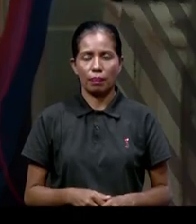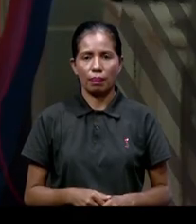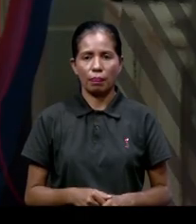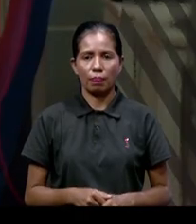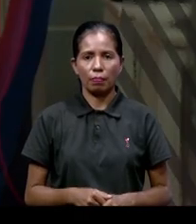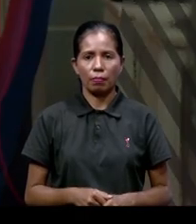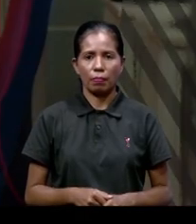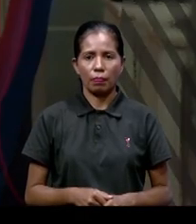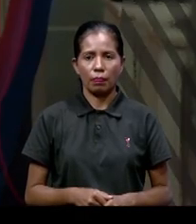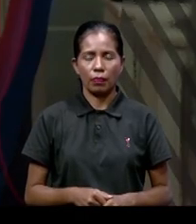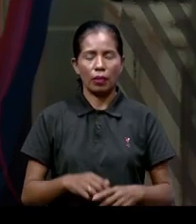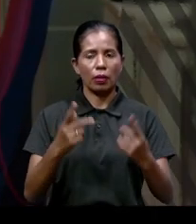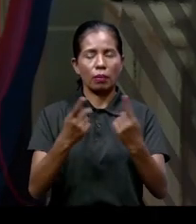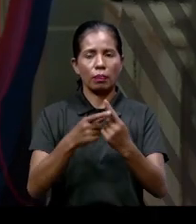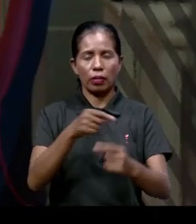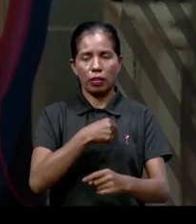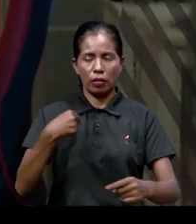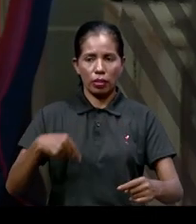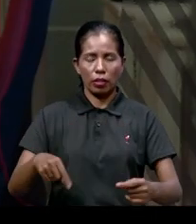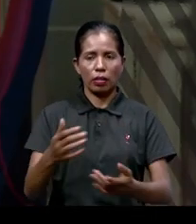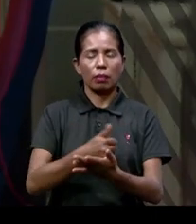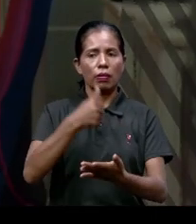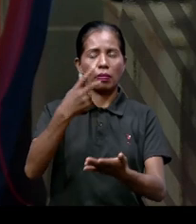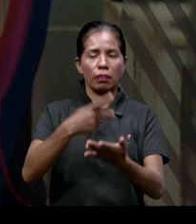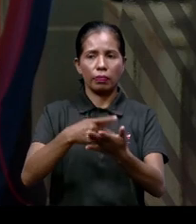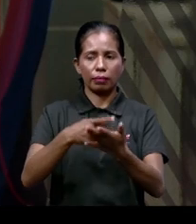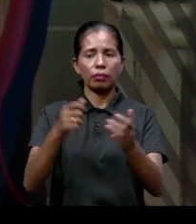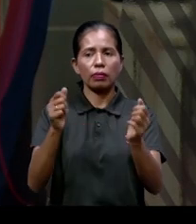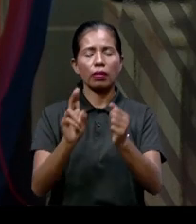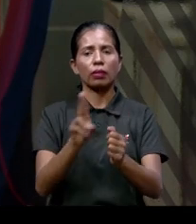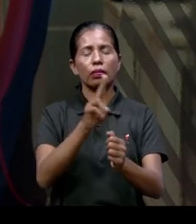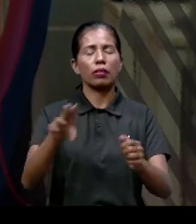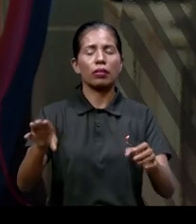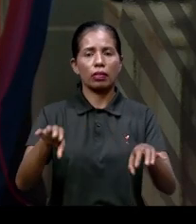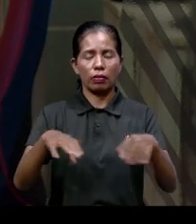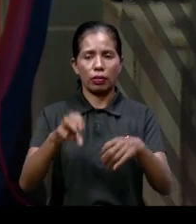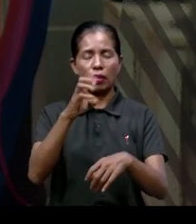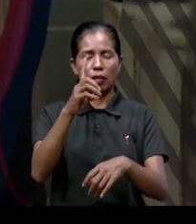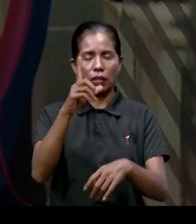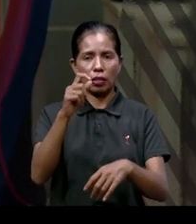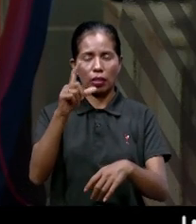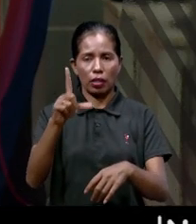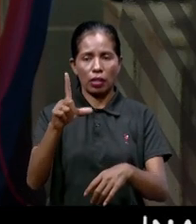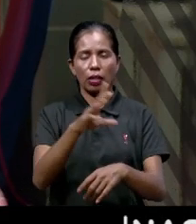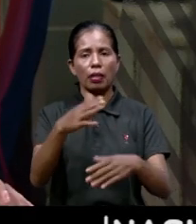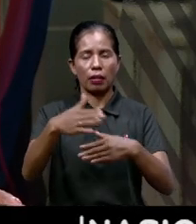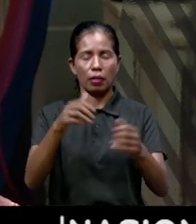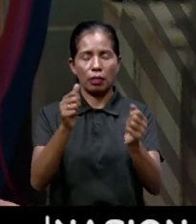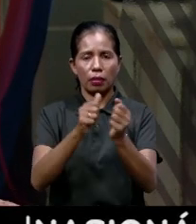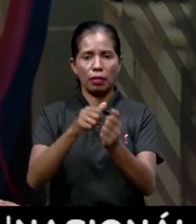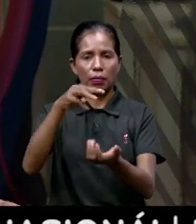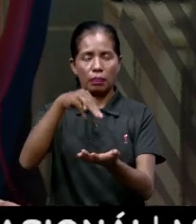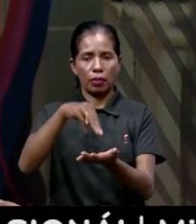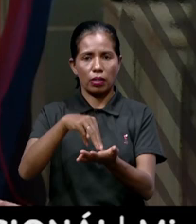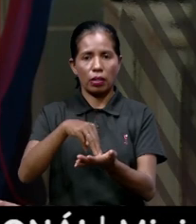Governo Sirac selo empresa chinesa nebe manam projeto atualização sistema de tele, romontante basic milhão